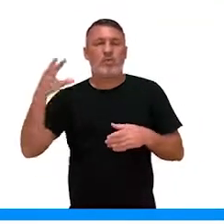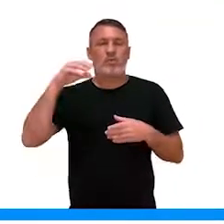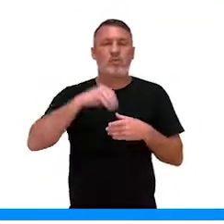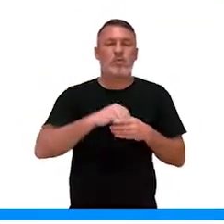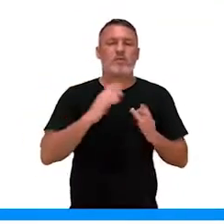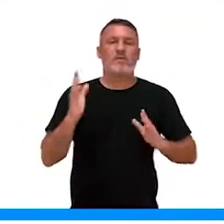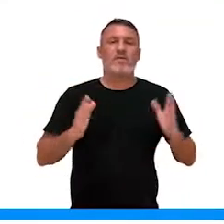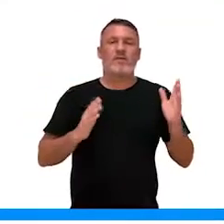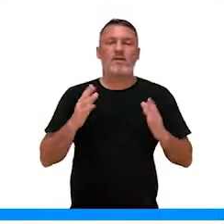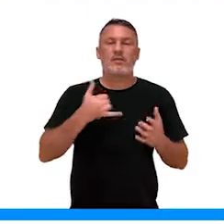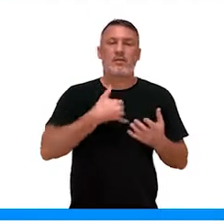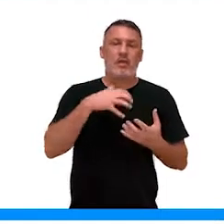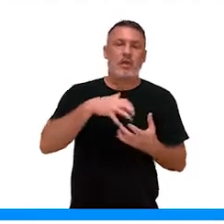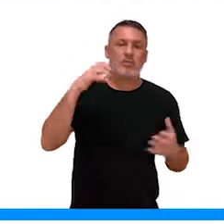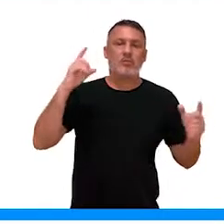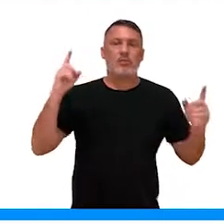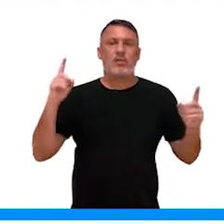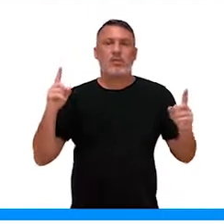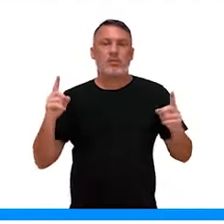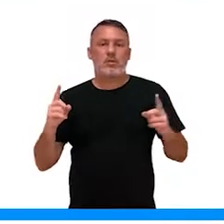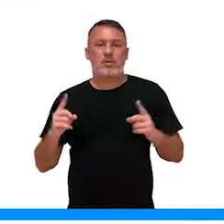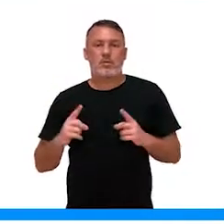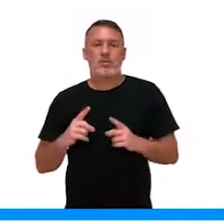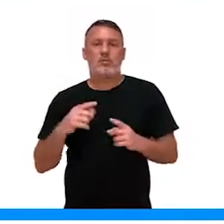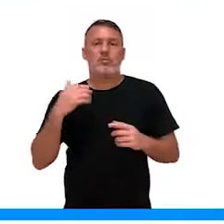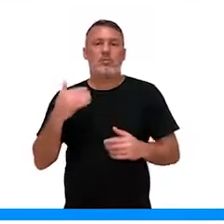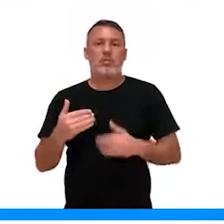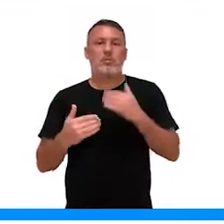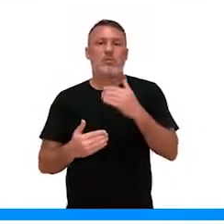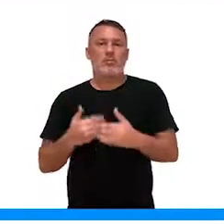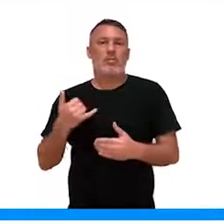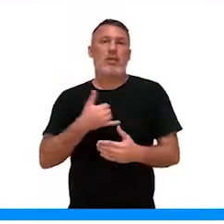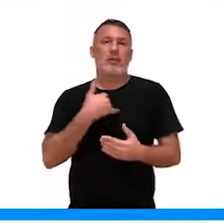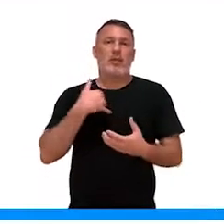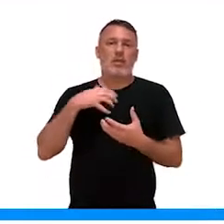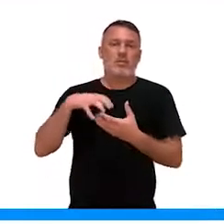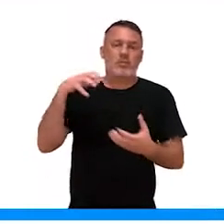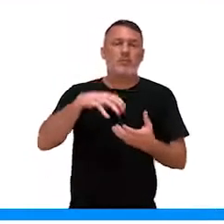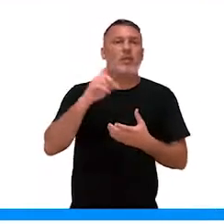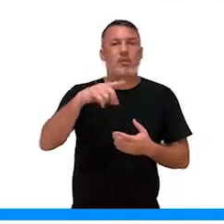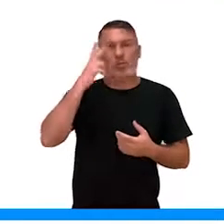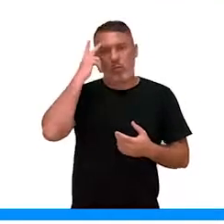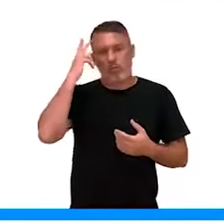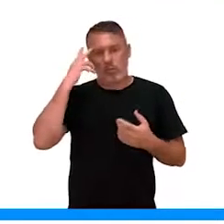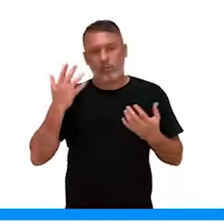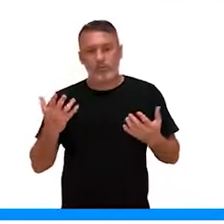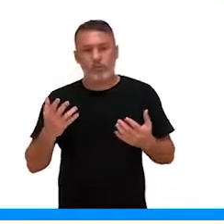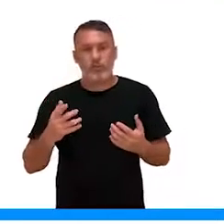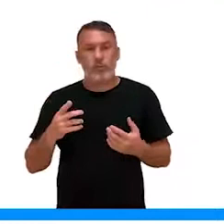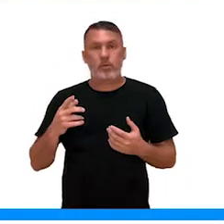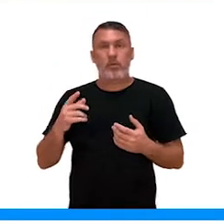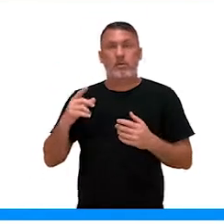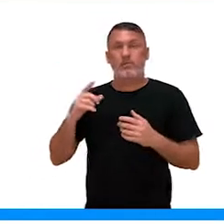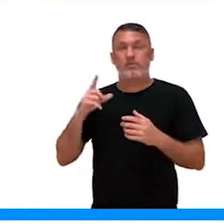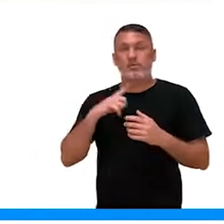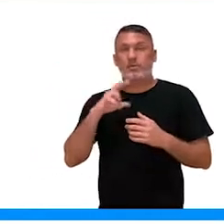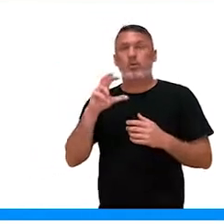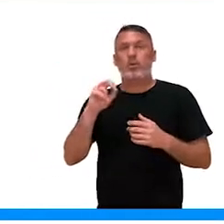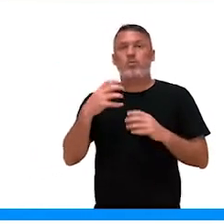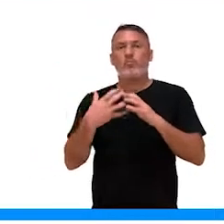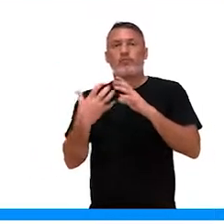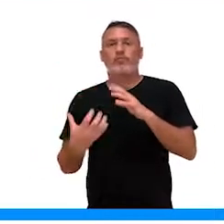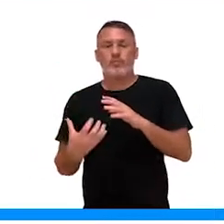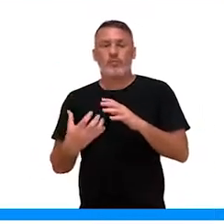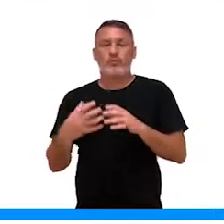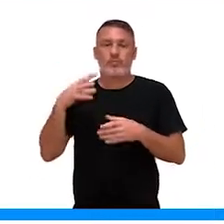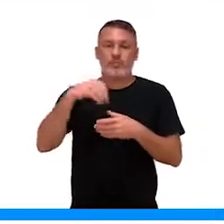eles são mantidos durante a fase adulta e vão caindo no decorrer do passar da idade. Isso é comum. Então, lá